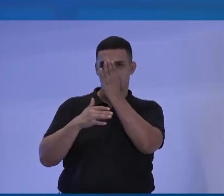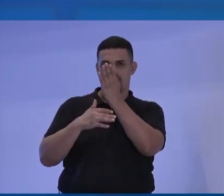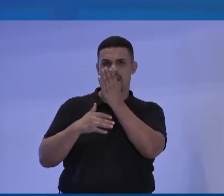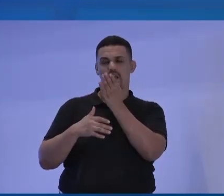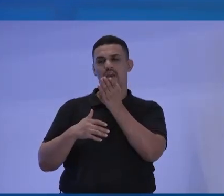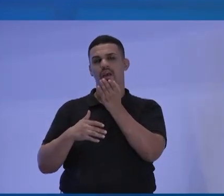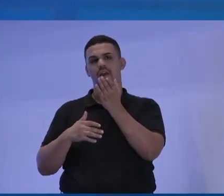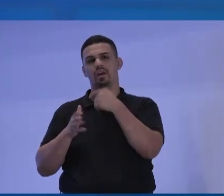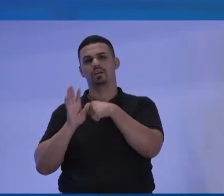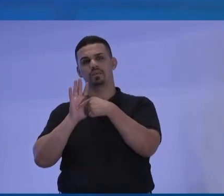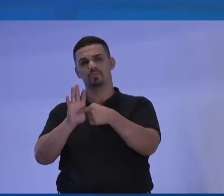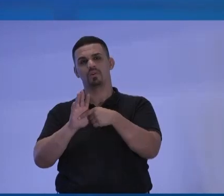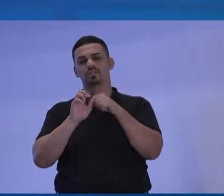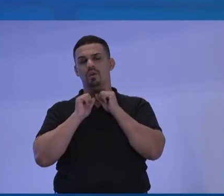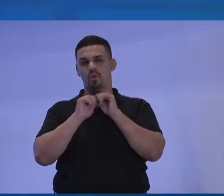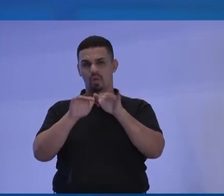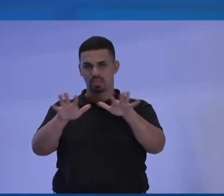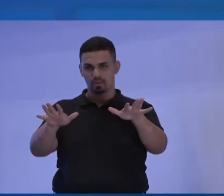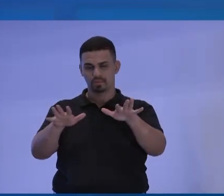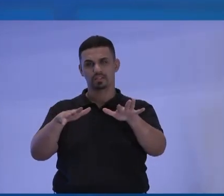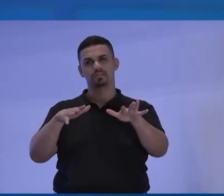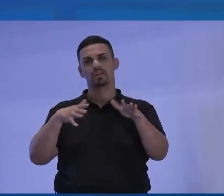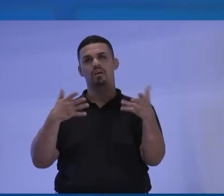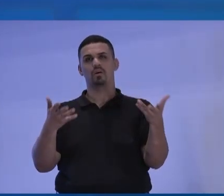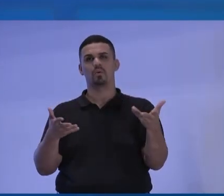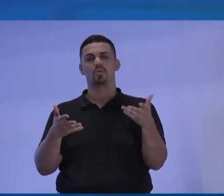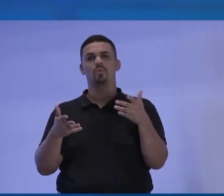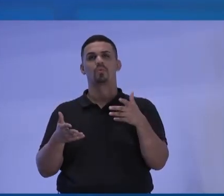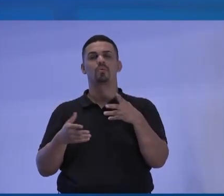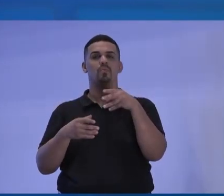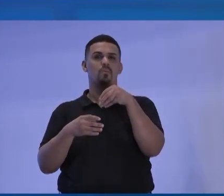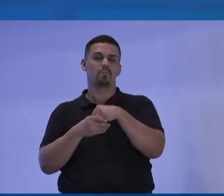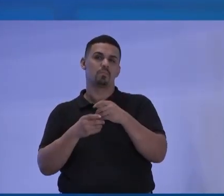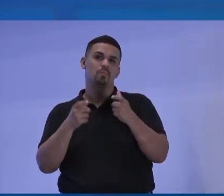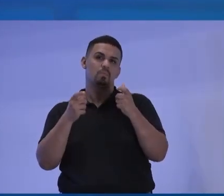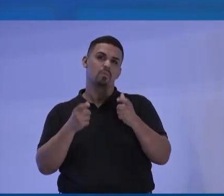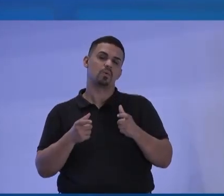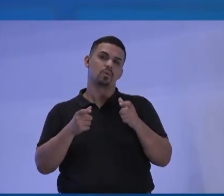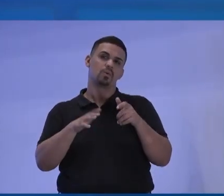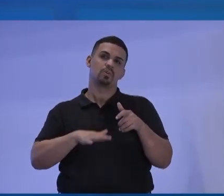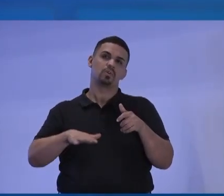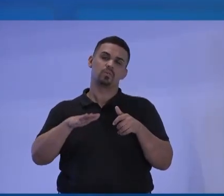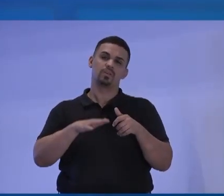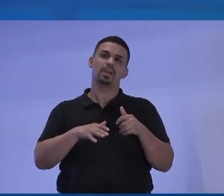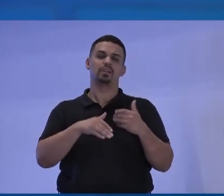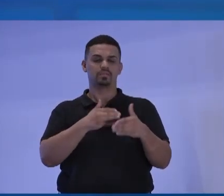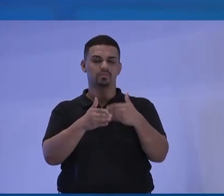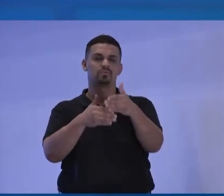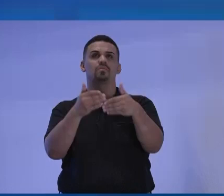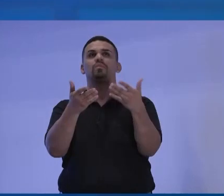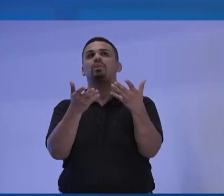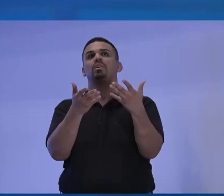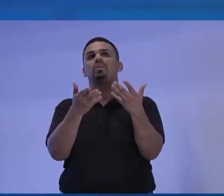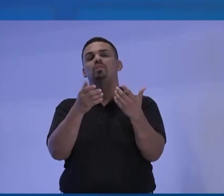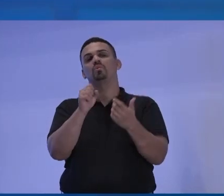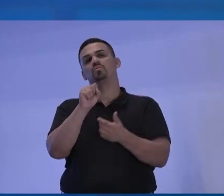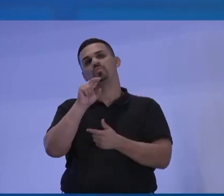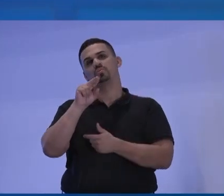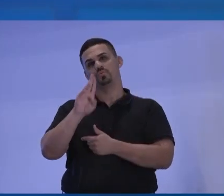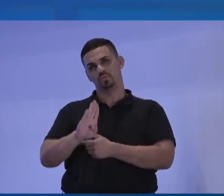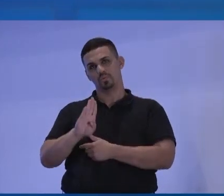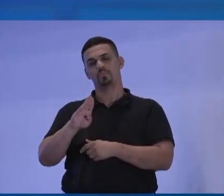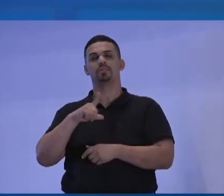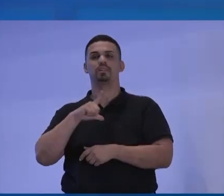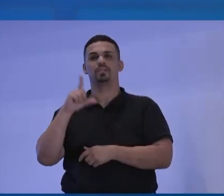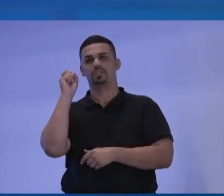de contaminação, ou seja, aquele paciente que mora em zonas endêmicas de países subdesenvolvidos, que tem dificuldade ao